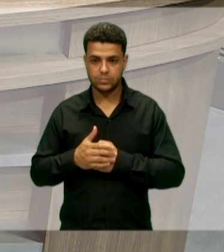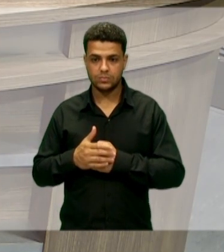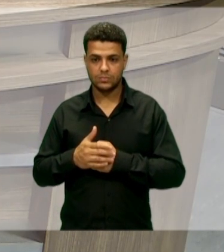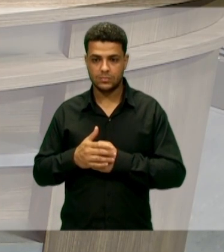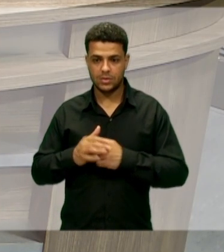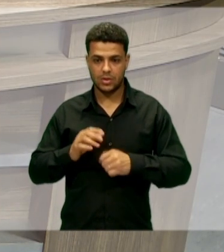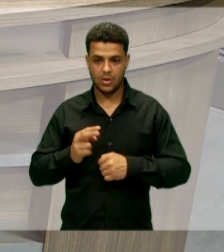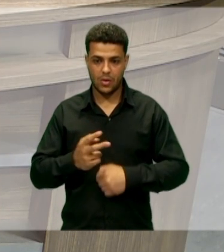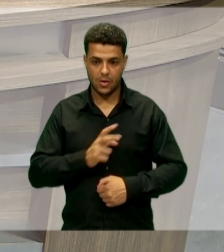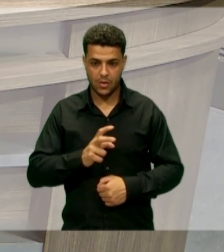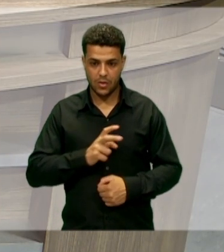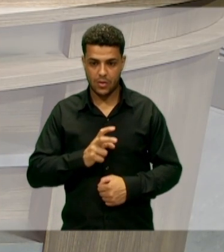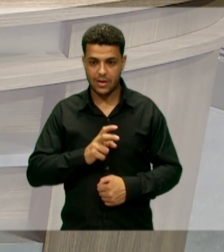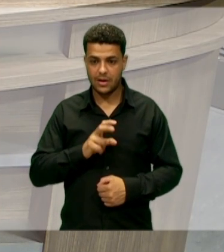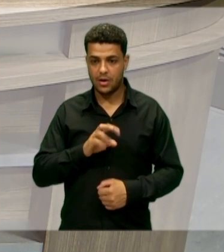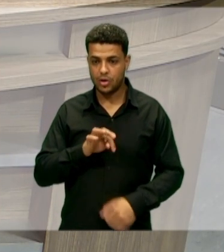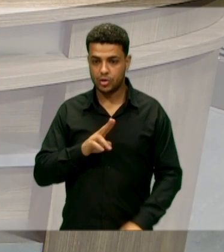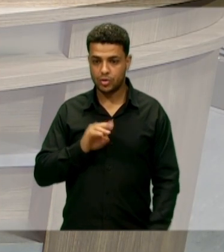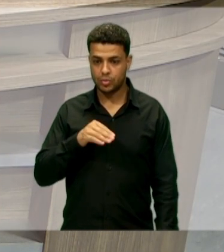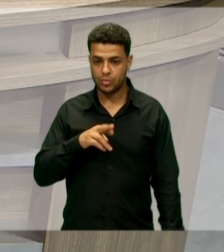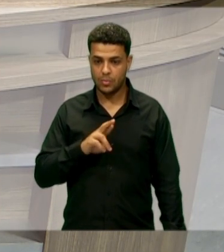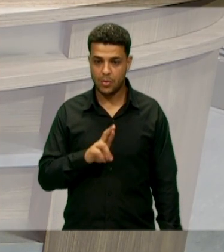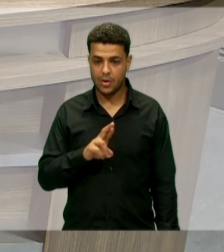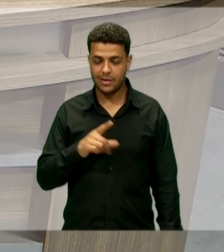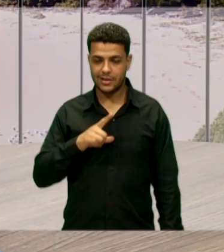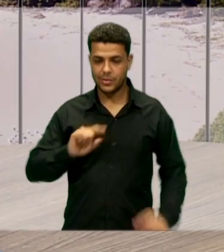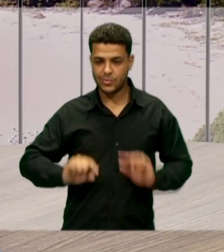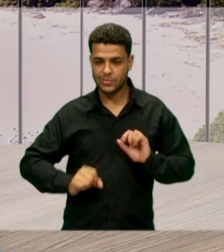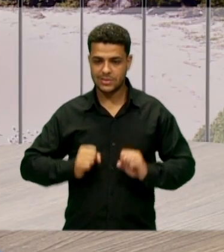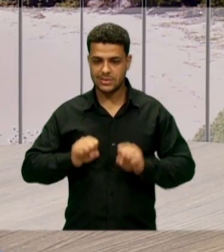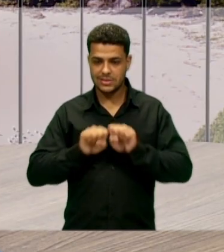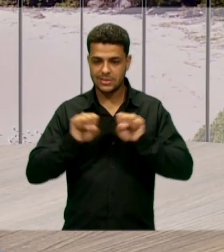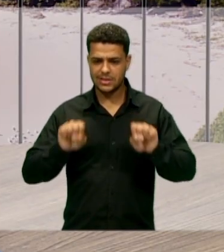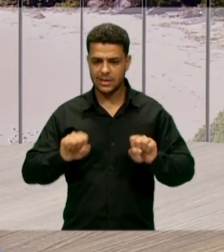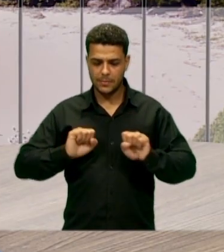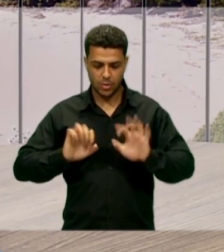proteína pelo tumor, e aí o sistema imunológico